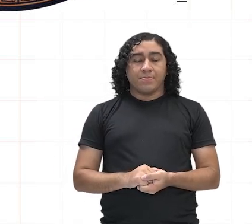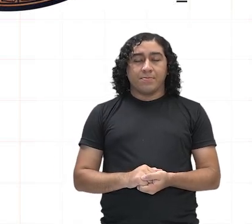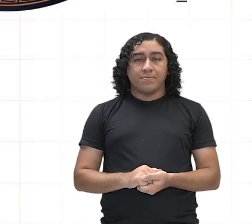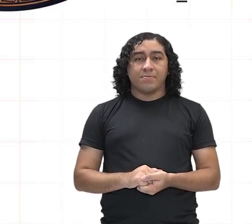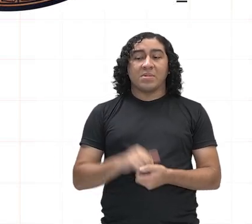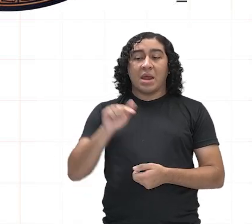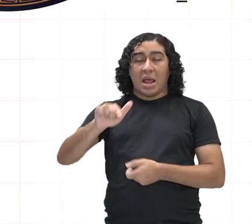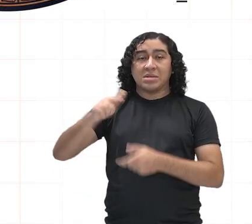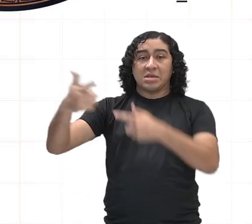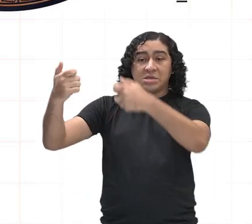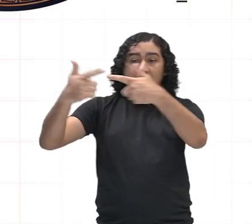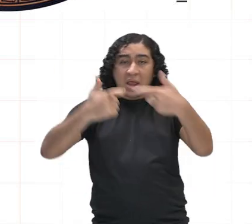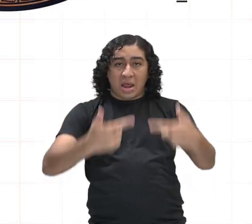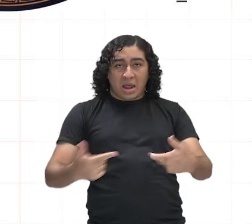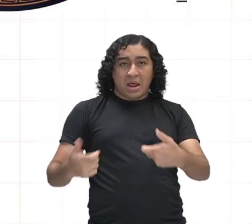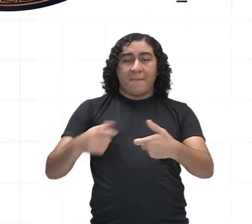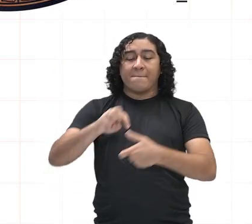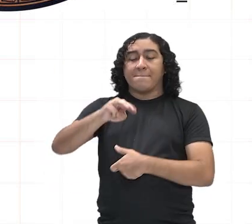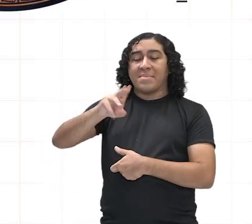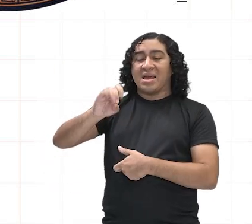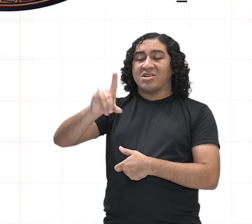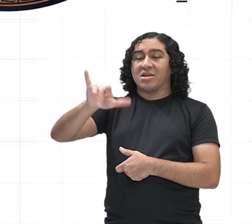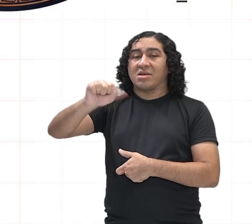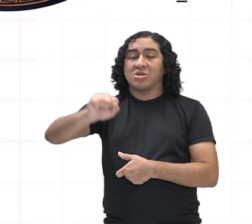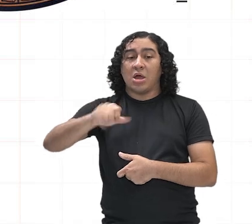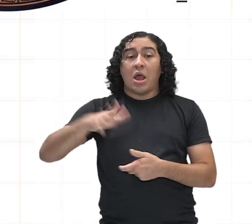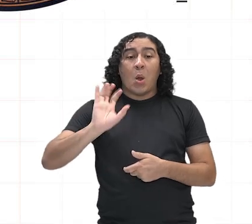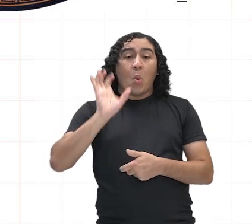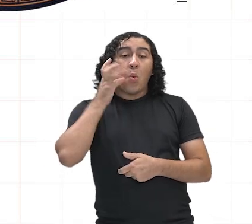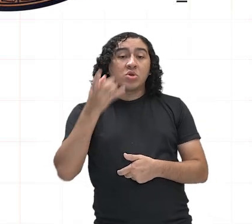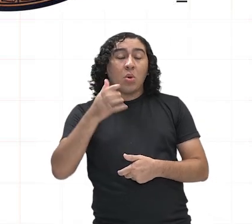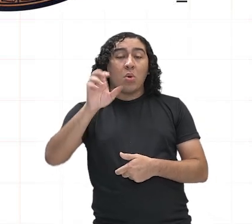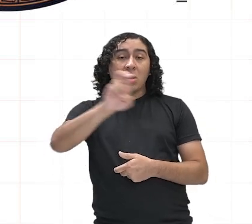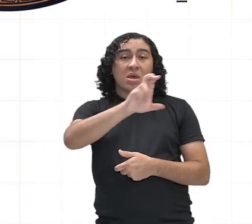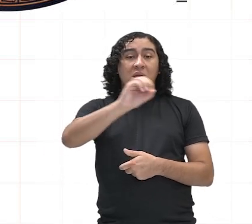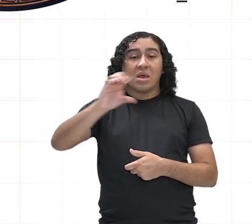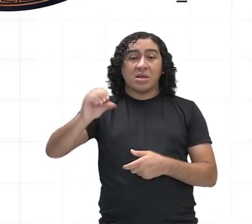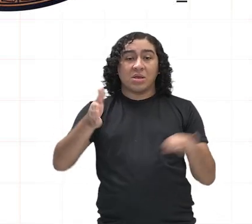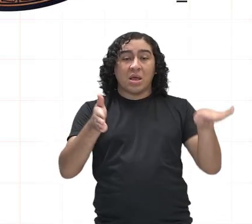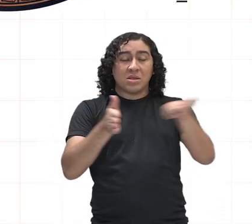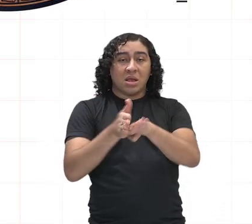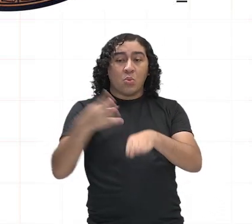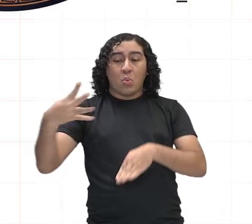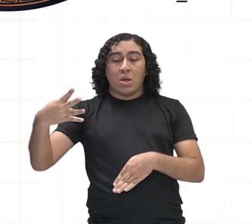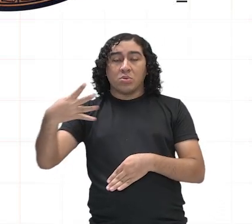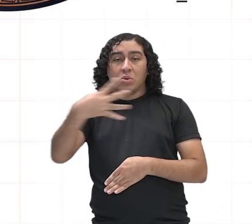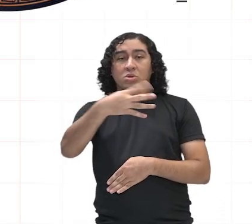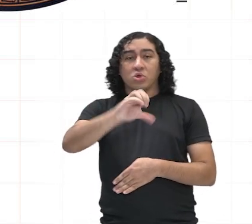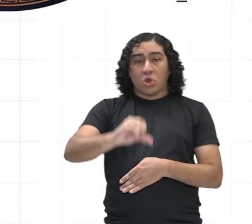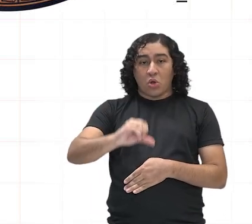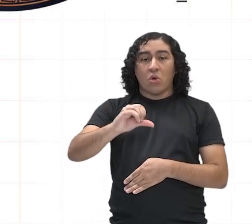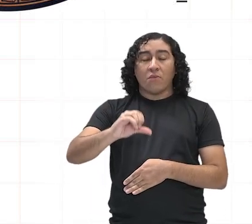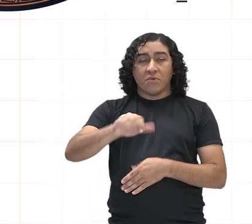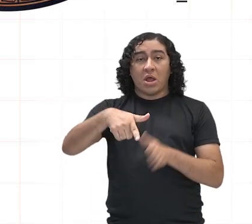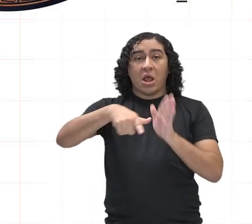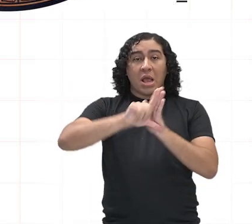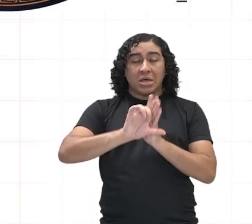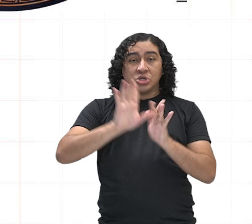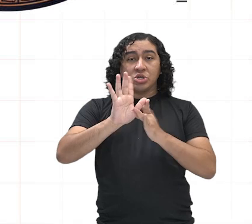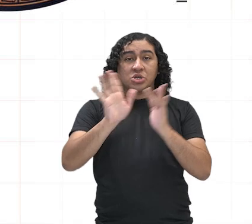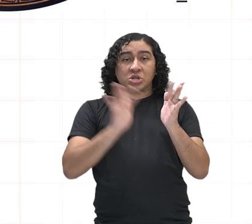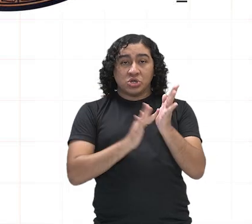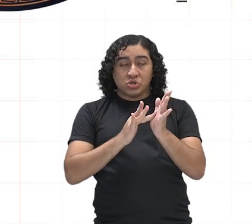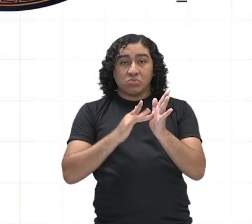guerras médicas ocorreram entre 500 a 449 a.C., entre gregos e persas, pelo domínio do mundo